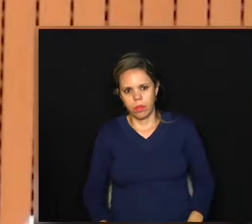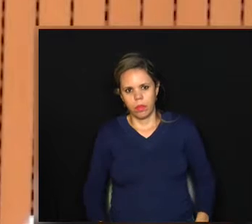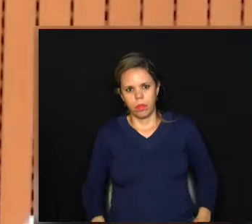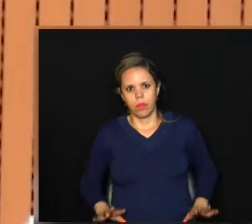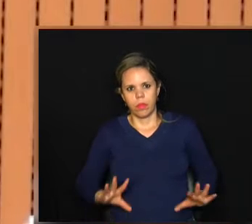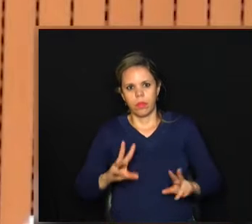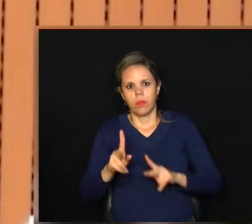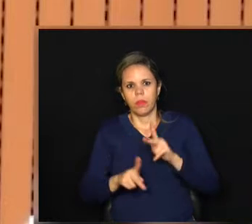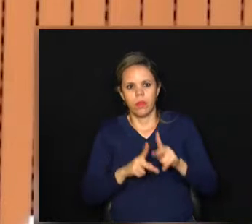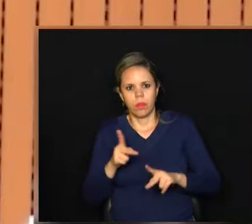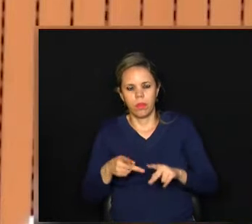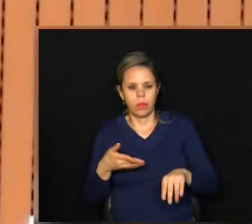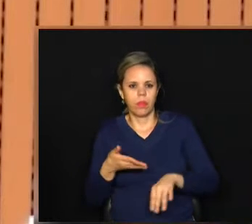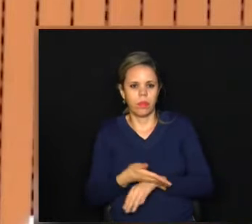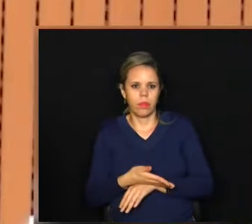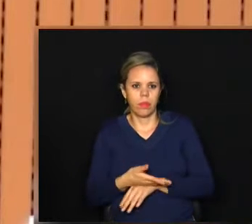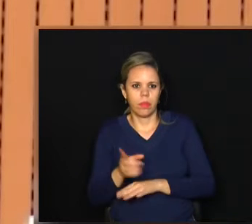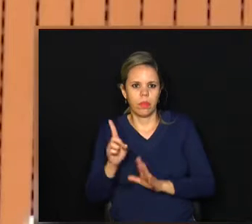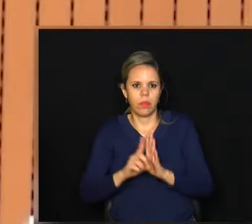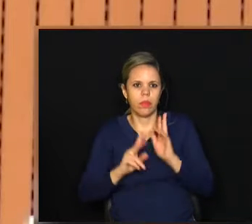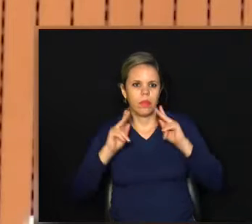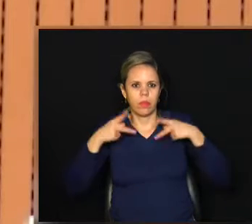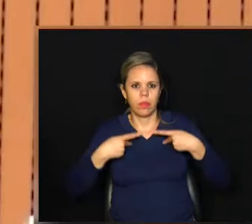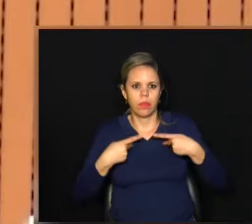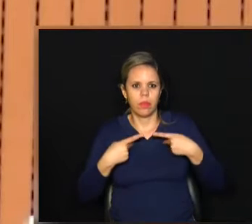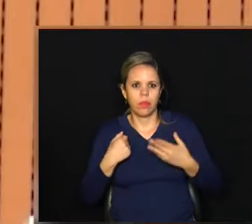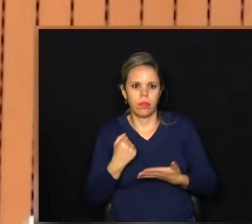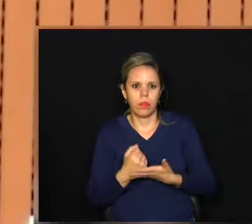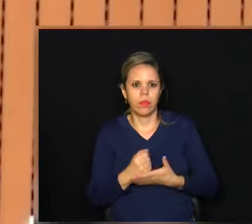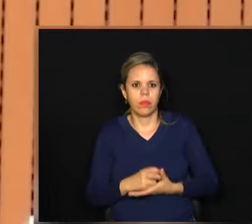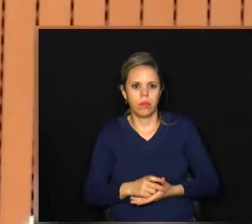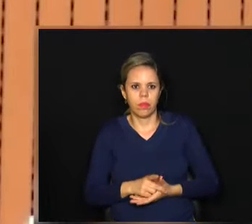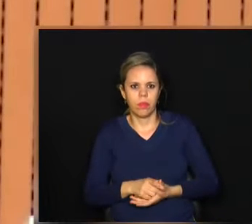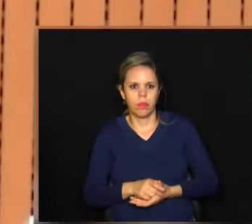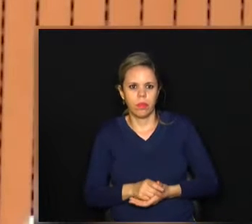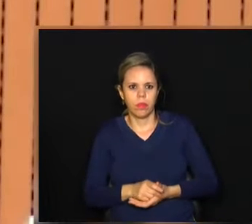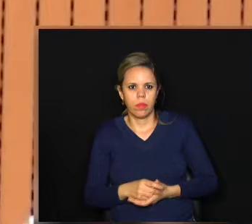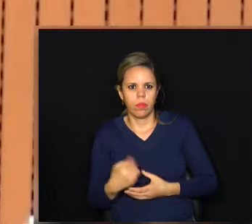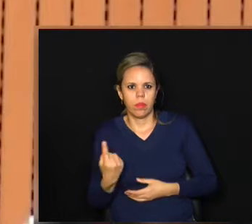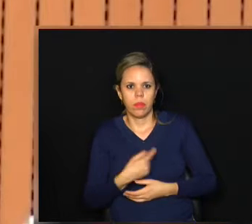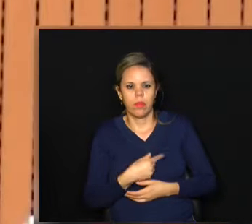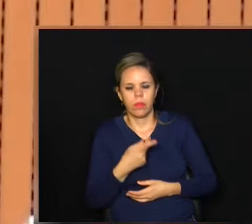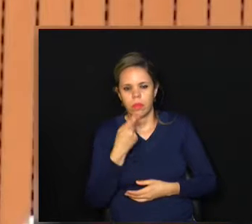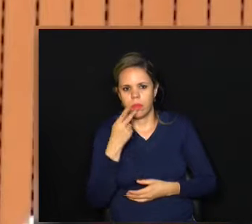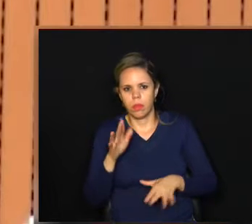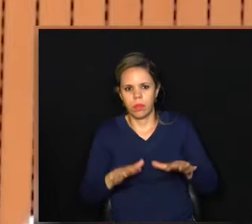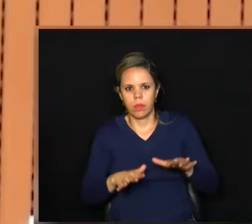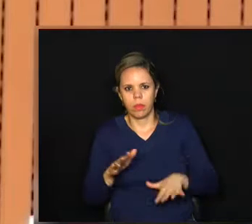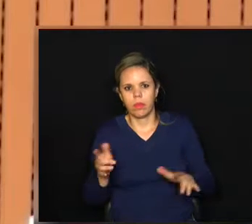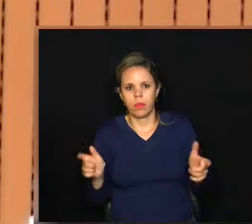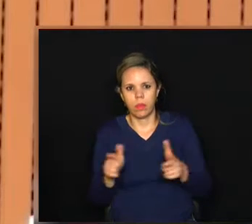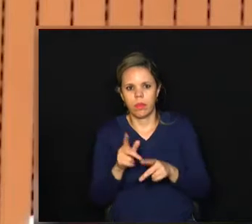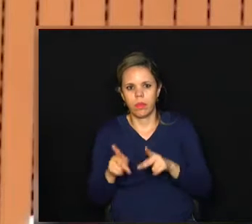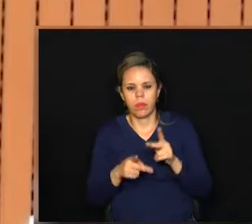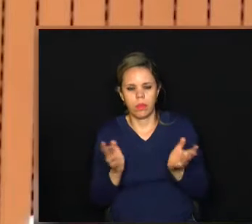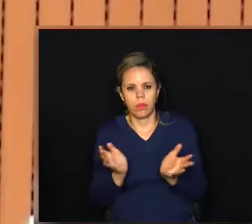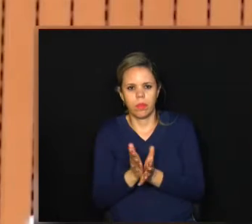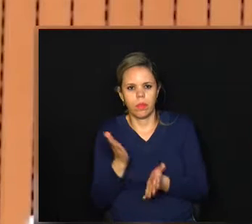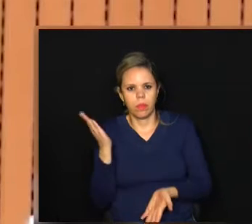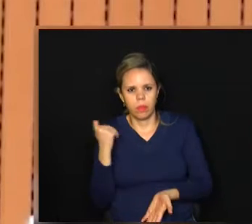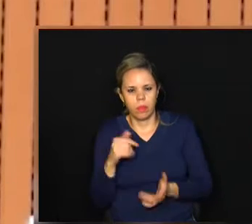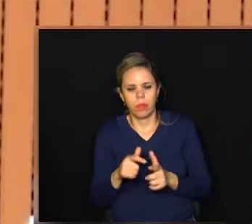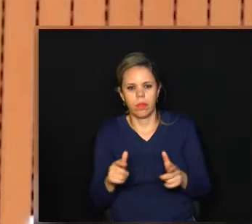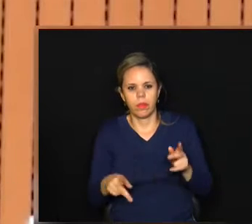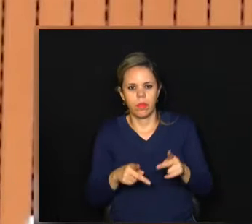tudo que envolvia com relação aos direitos humanos, o que a gente chama, né, muitas vezes de minoria, mas a gente sabe que é a maioria